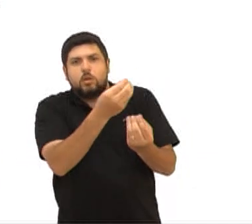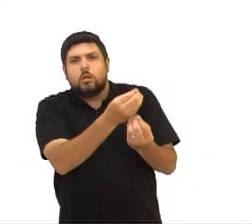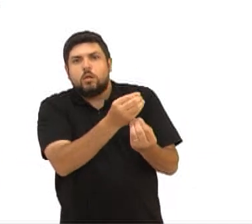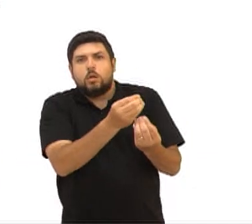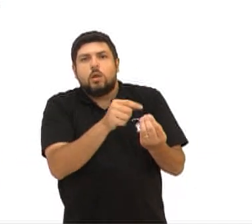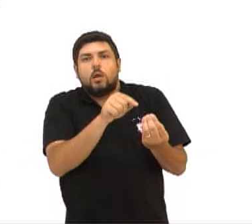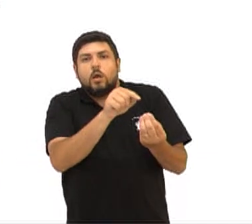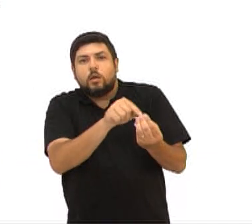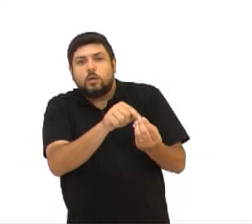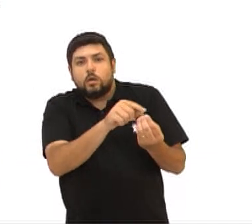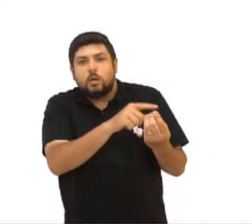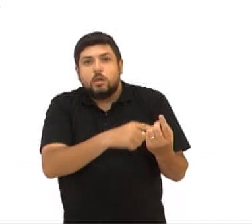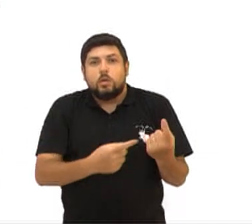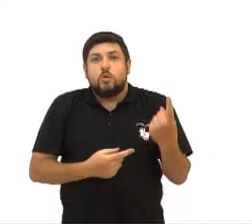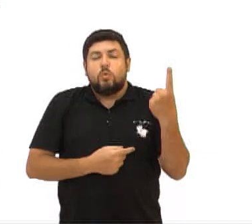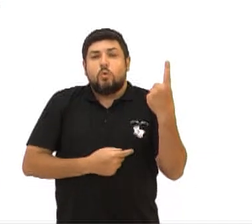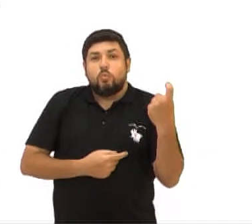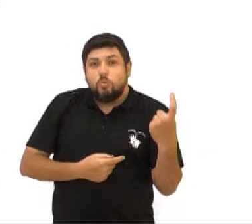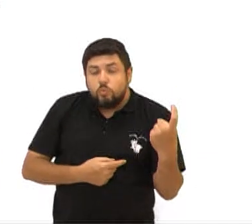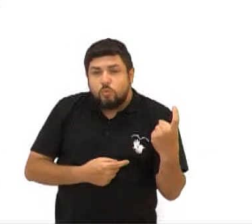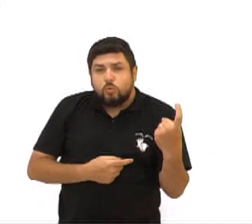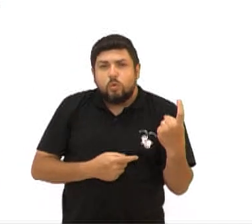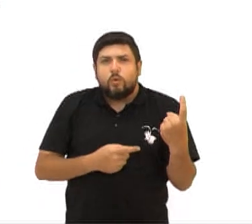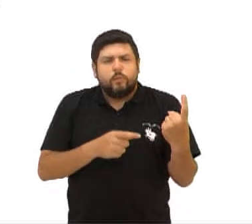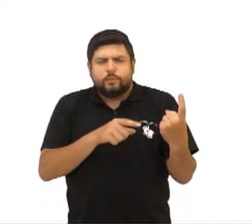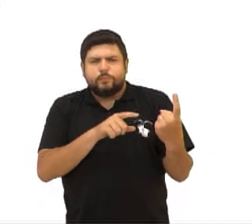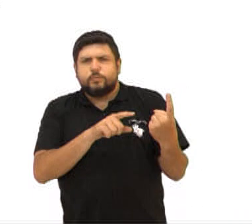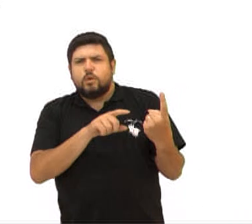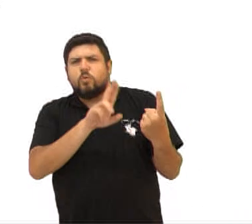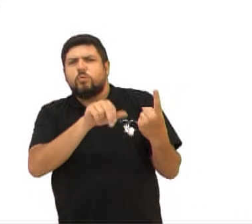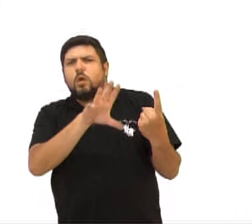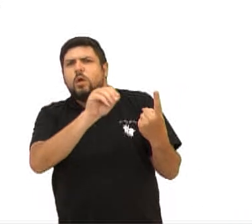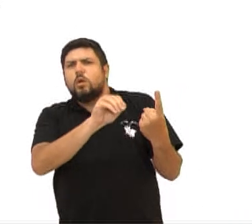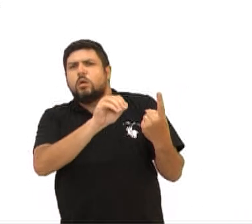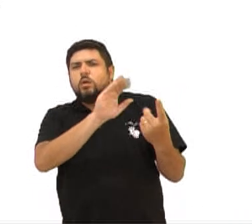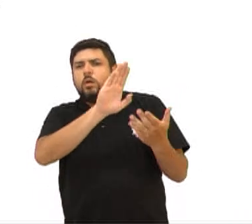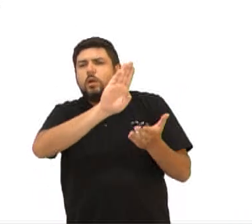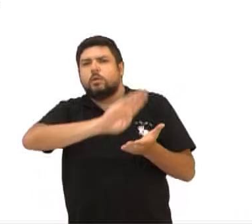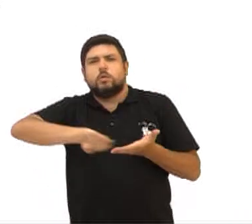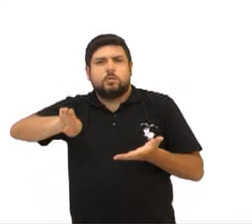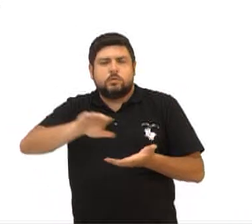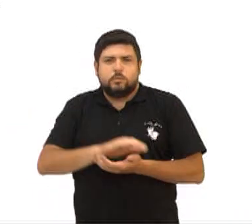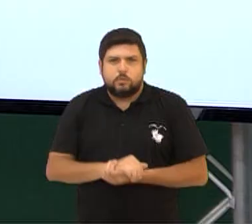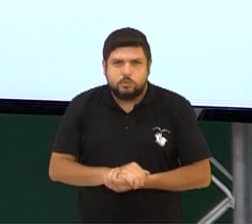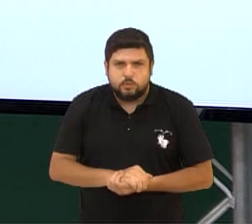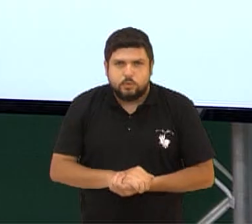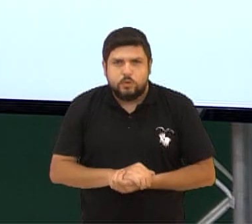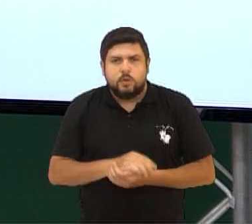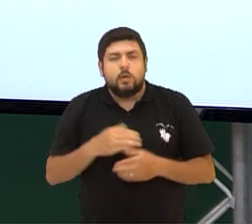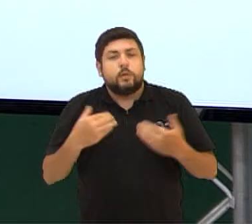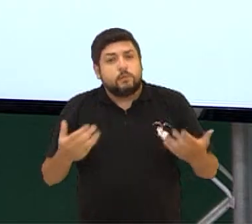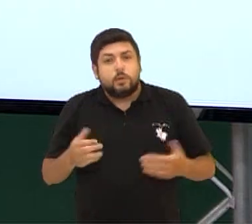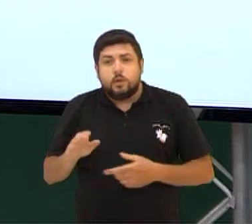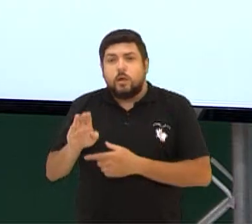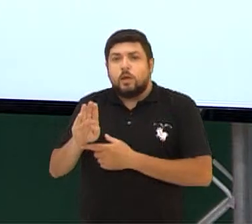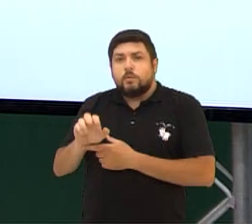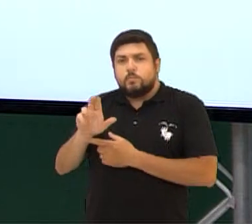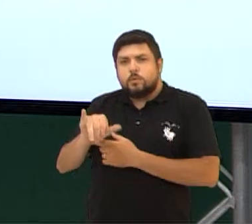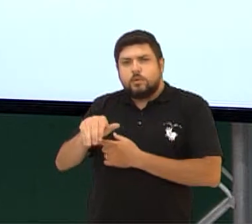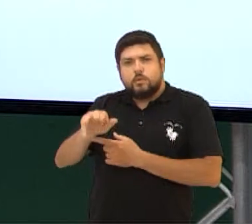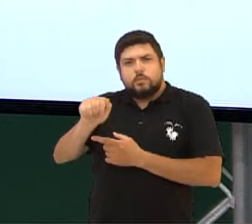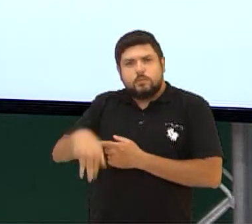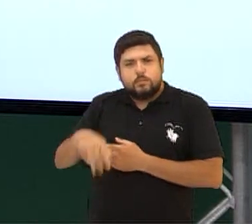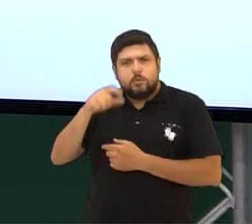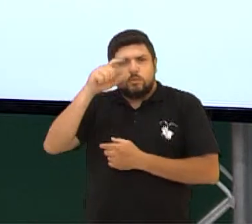status de raridade. Então, a crítica do Benjamin é a opção de reprodução em